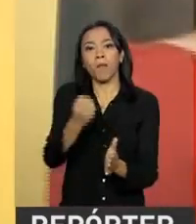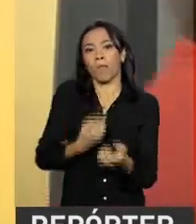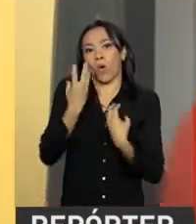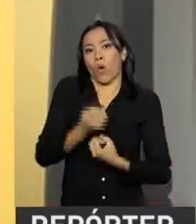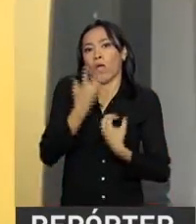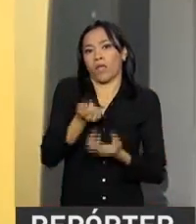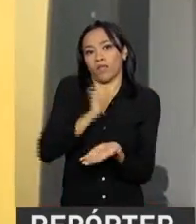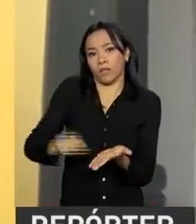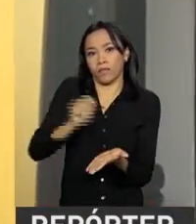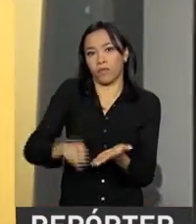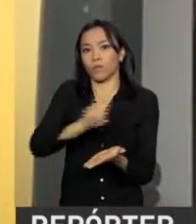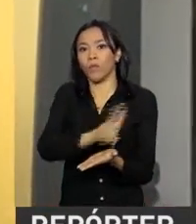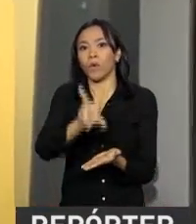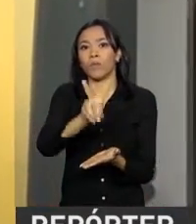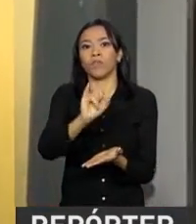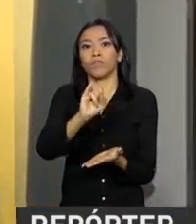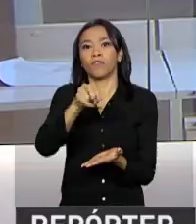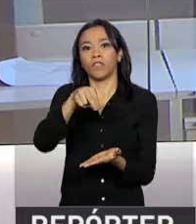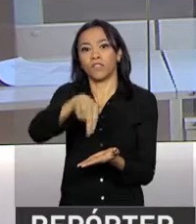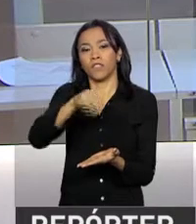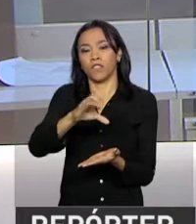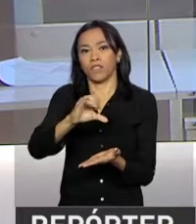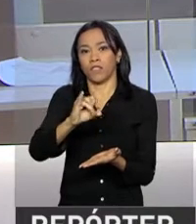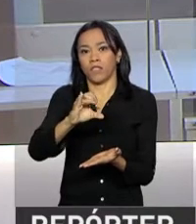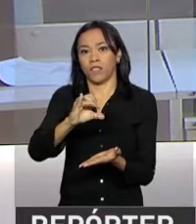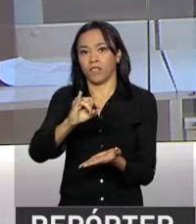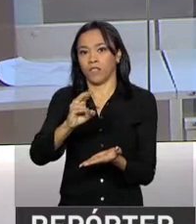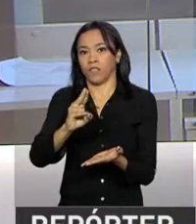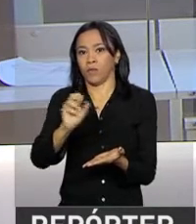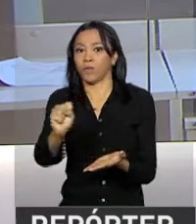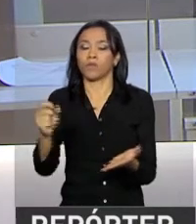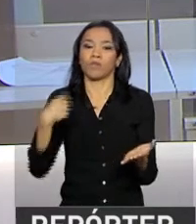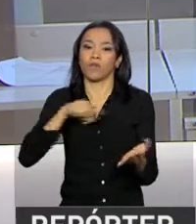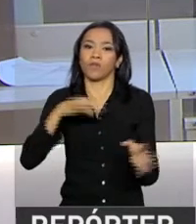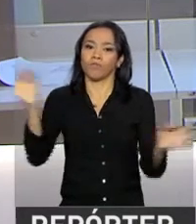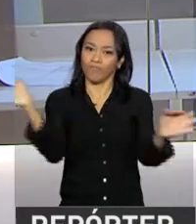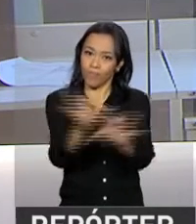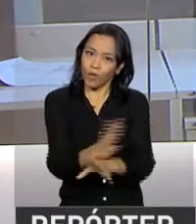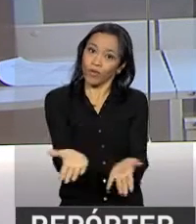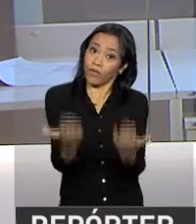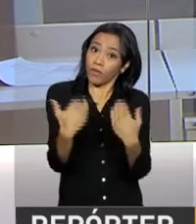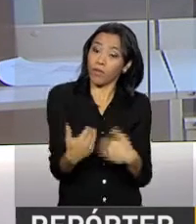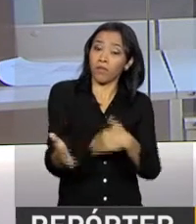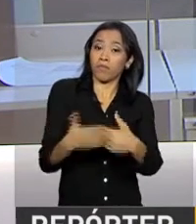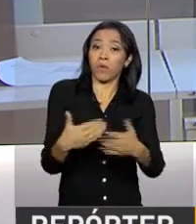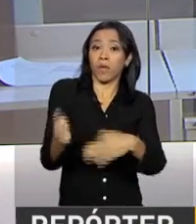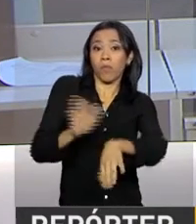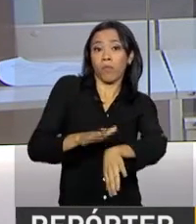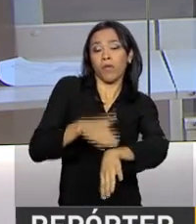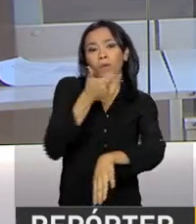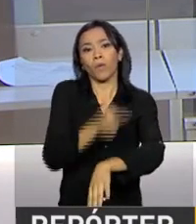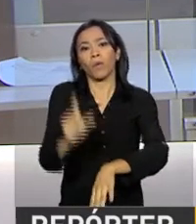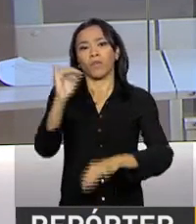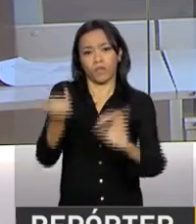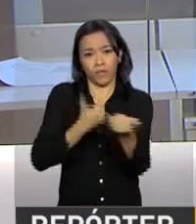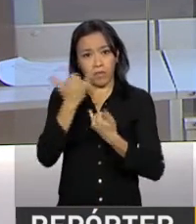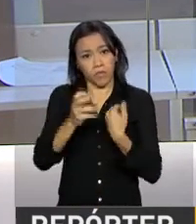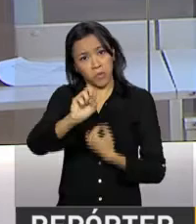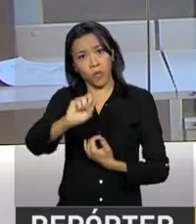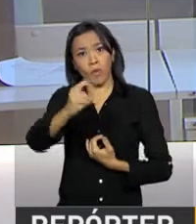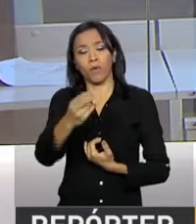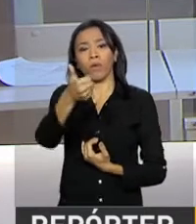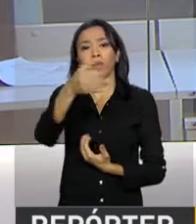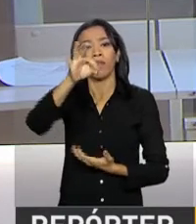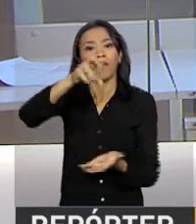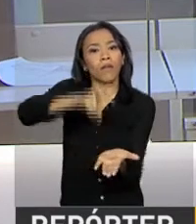e compositor Vinícius de Moraes. E nós ficamos por aqui, podemos voltar a qualquer momento com outras informações ou às 10h